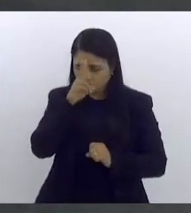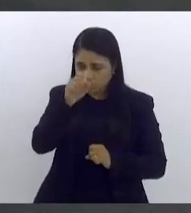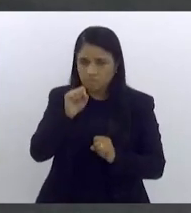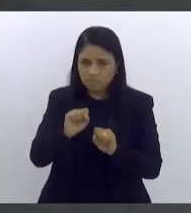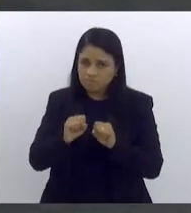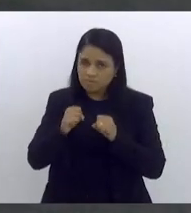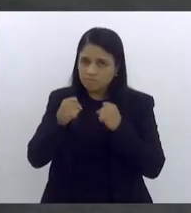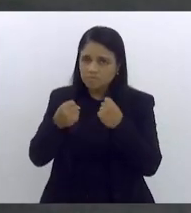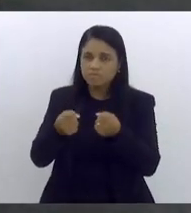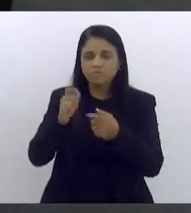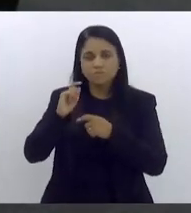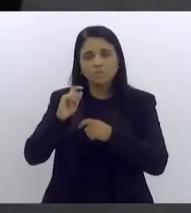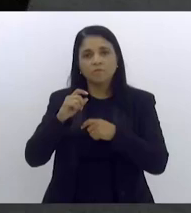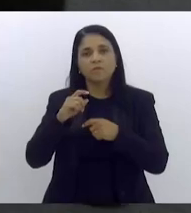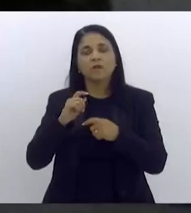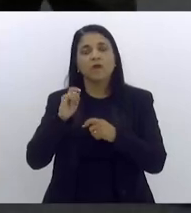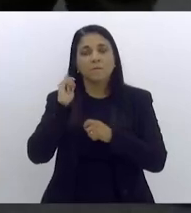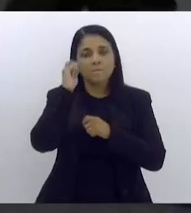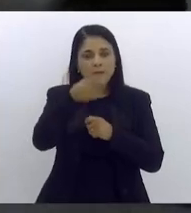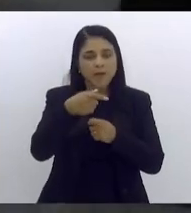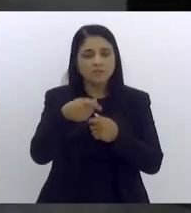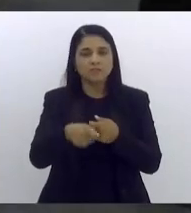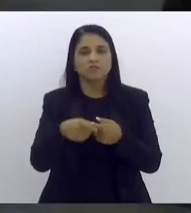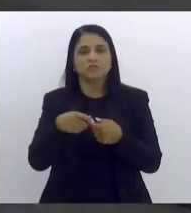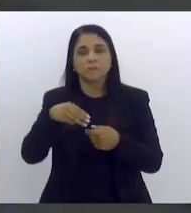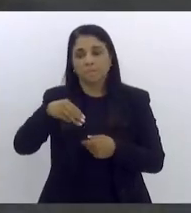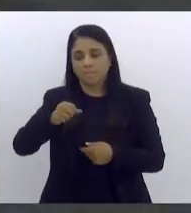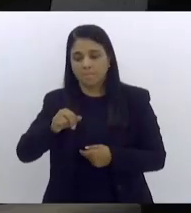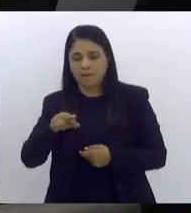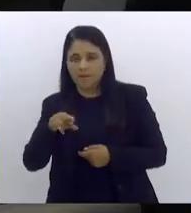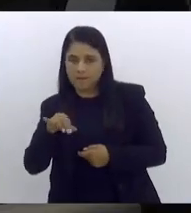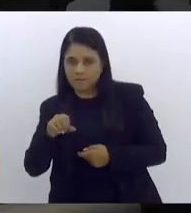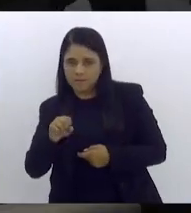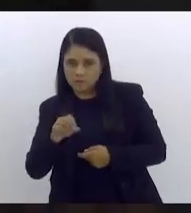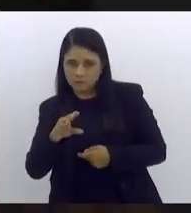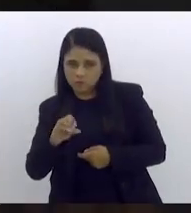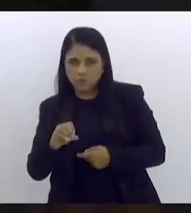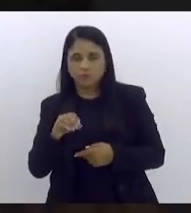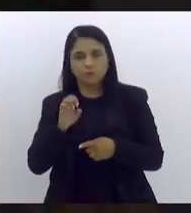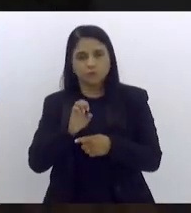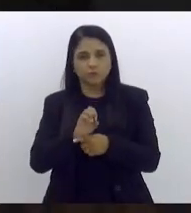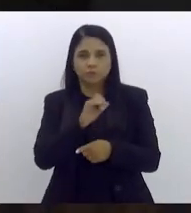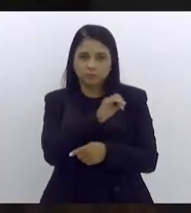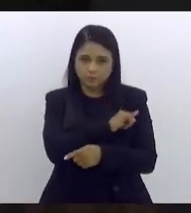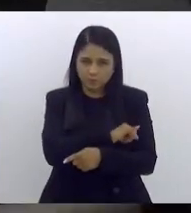prática, né, da pesca de marisco no estado do Rio de Janeiro. Muito obrigado, presidente. Nobre Marina.